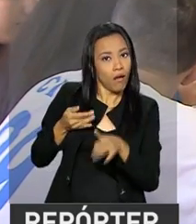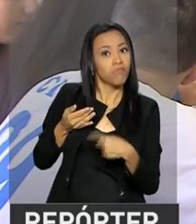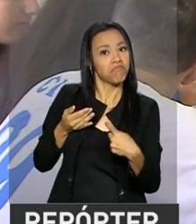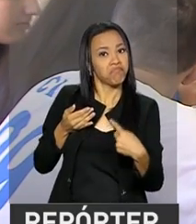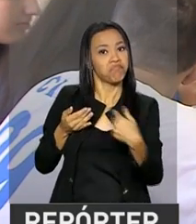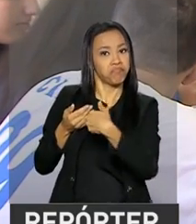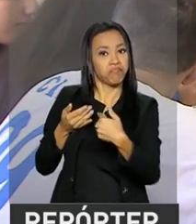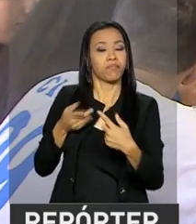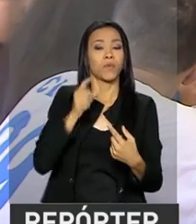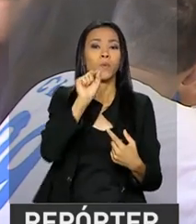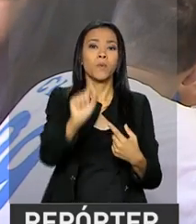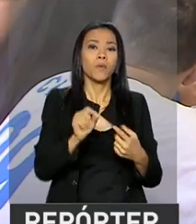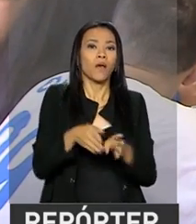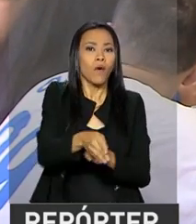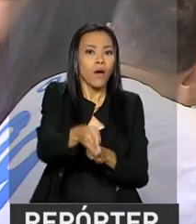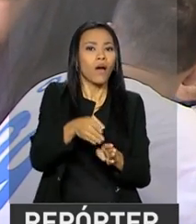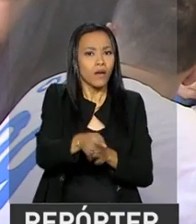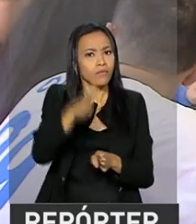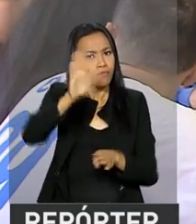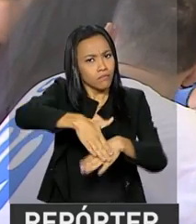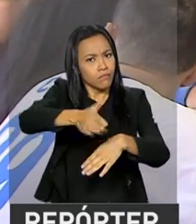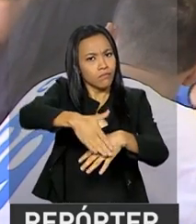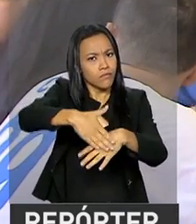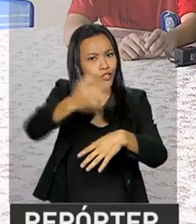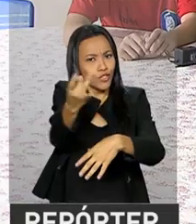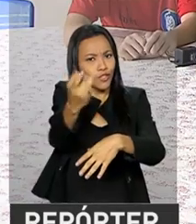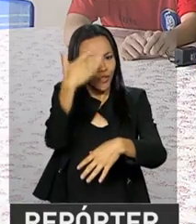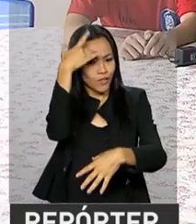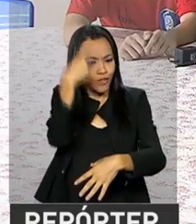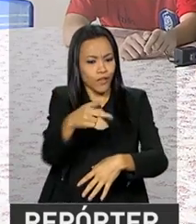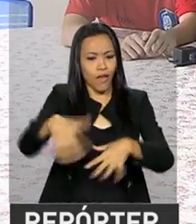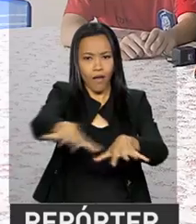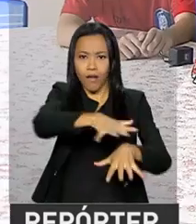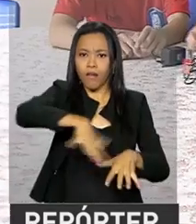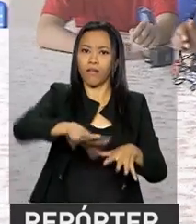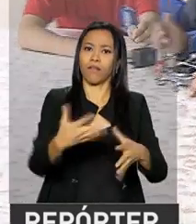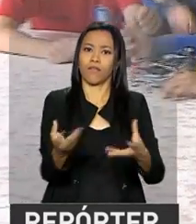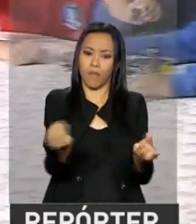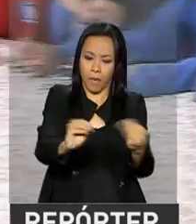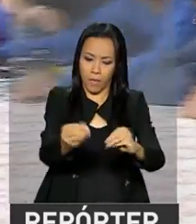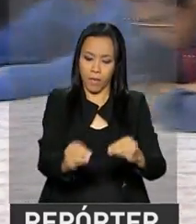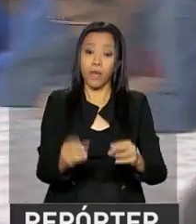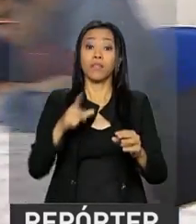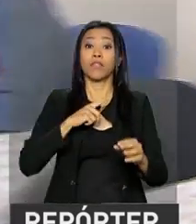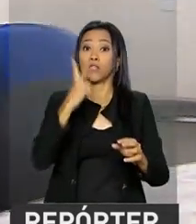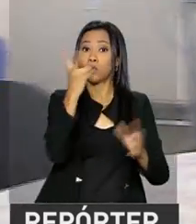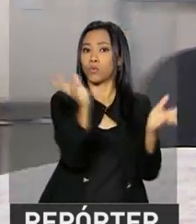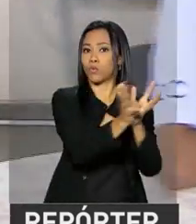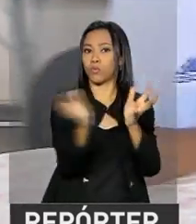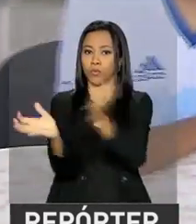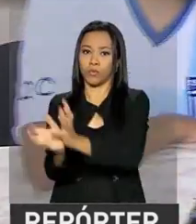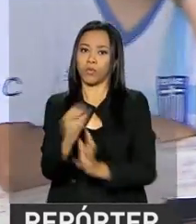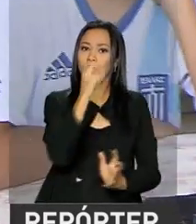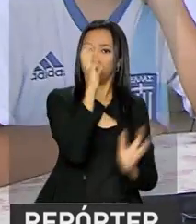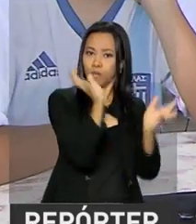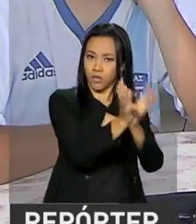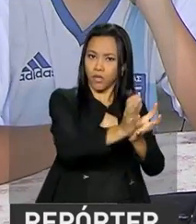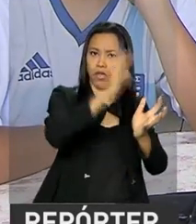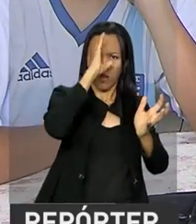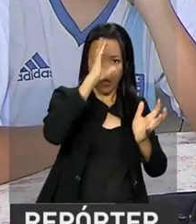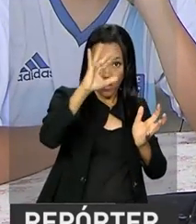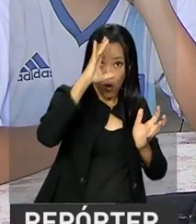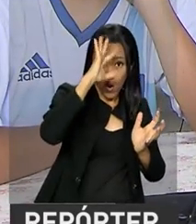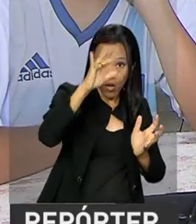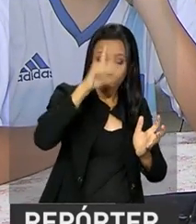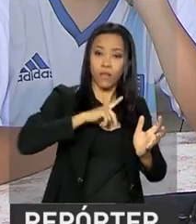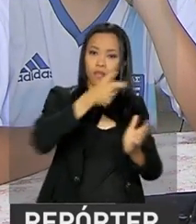né, com andar com as próprias pernas, né? A Olimpíada tem duas modalidades. Na teórica, os estudantes